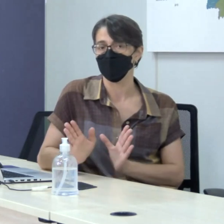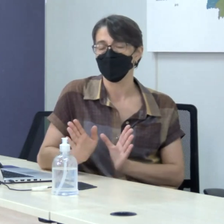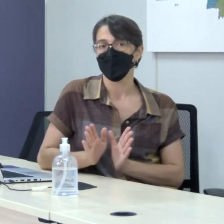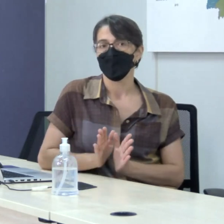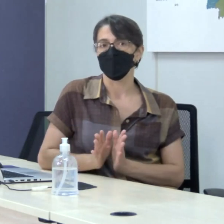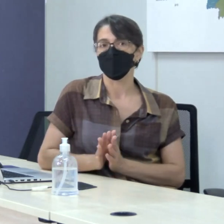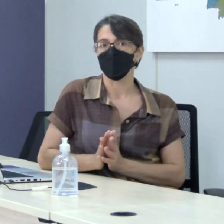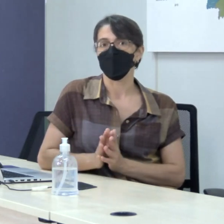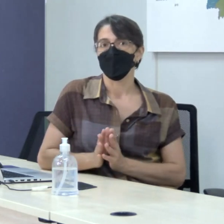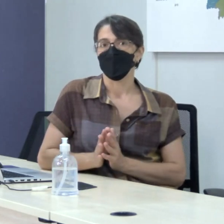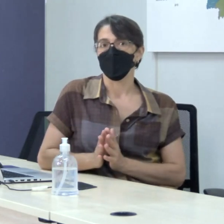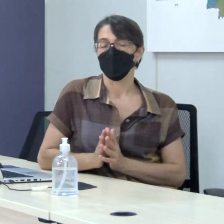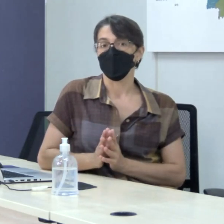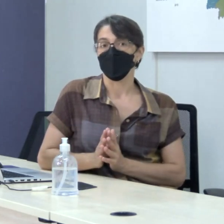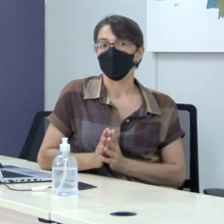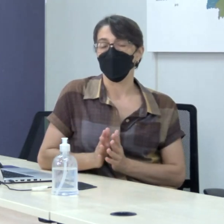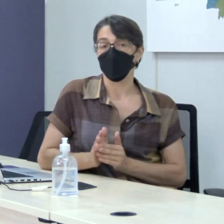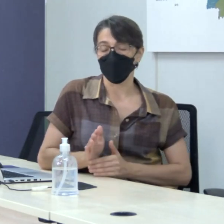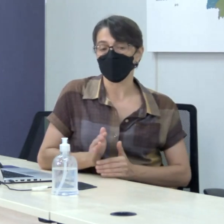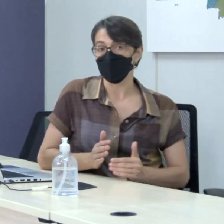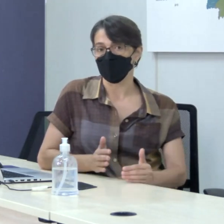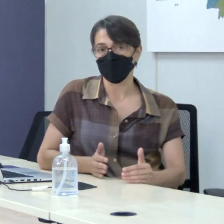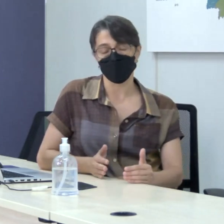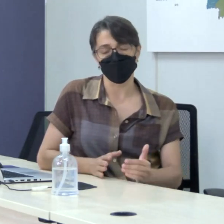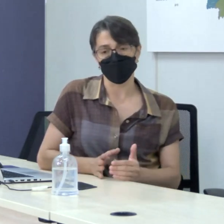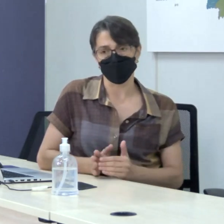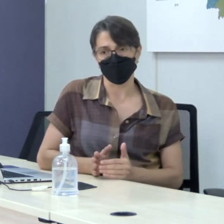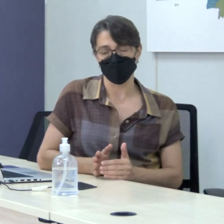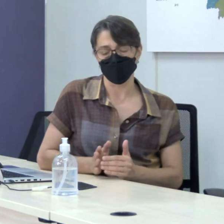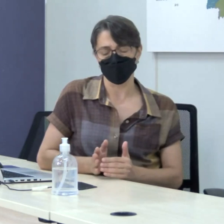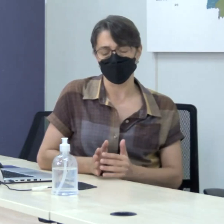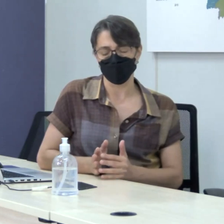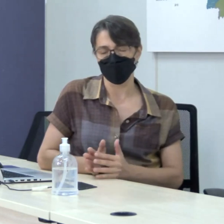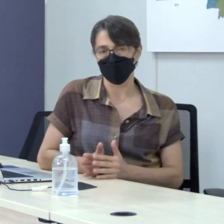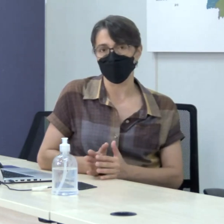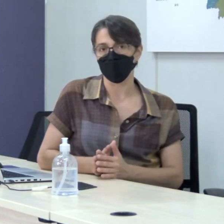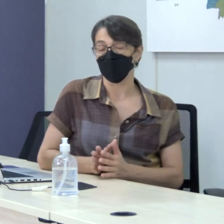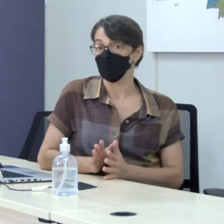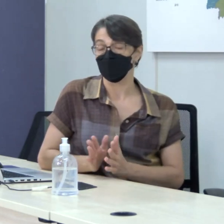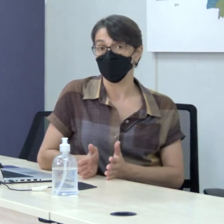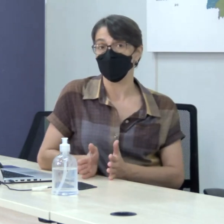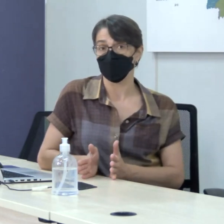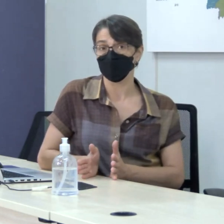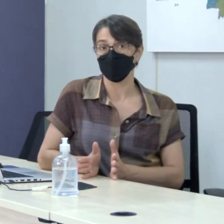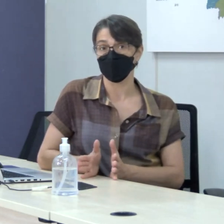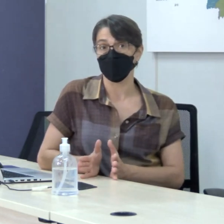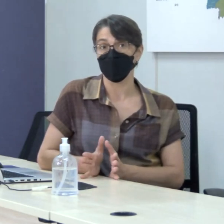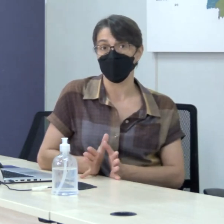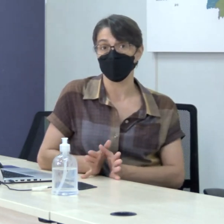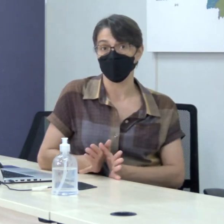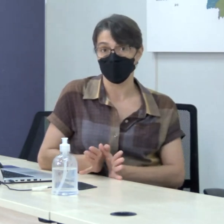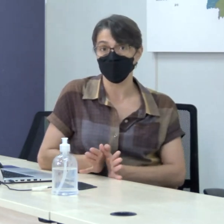transmissível então é após seis meses de detectabilidade isso não